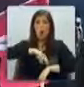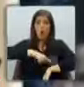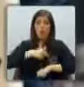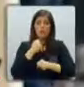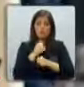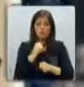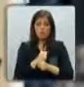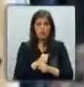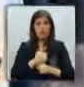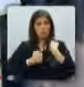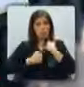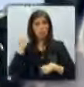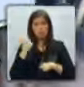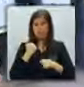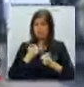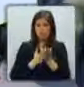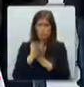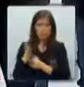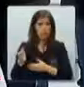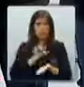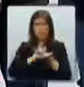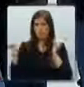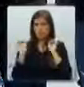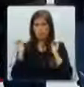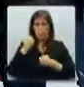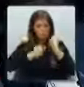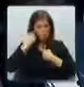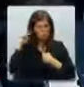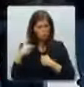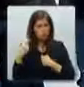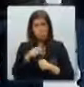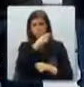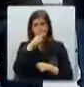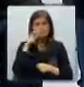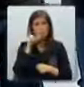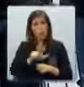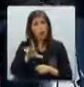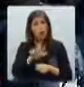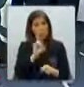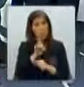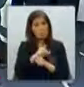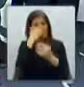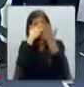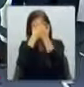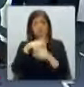desistir ao longo da semana estão previstos protestos diários no mesmo local em frente ao per Fin